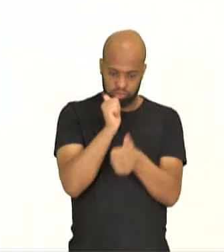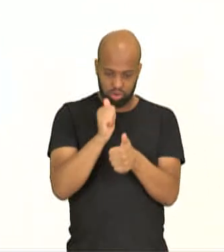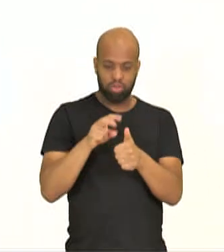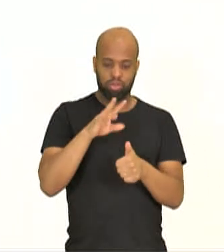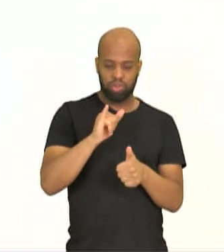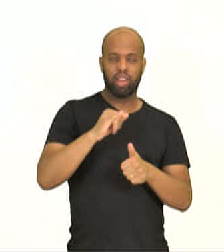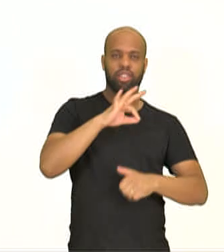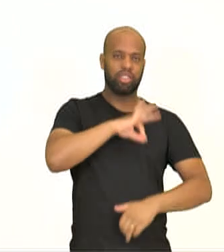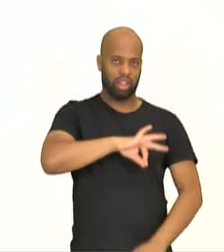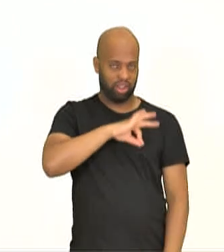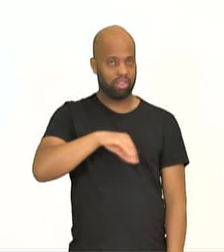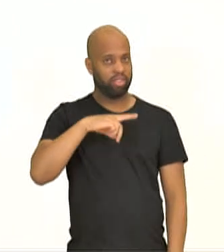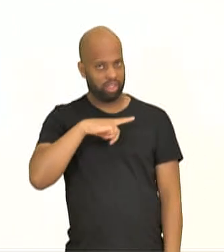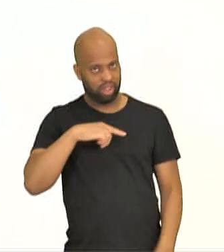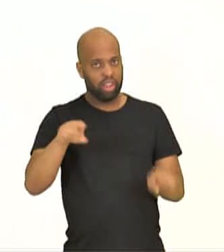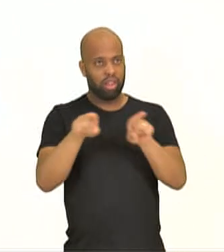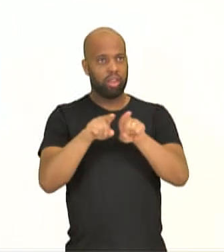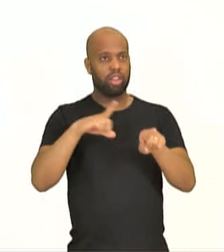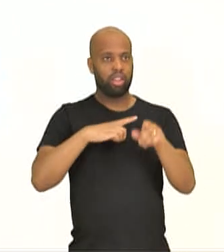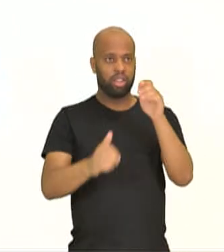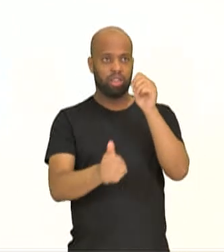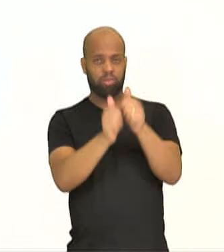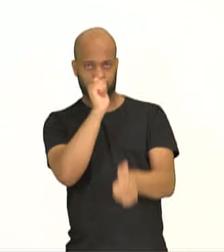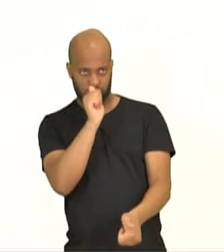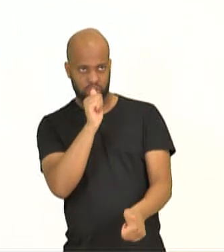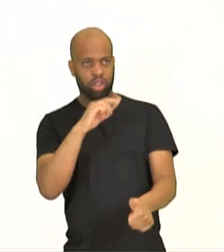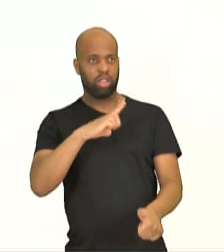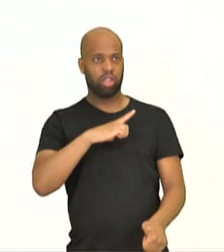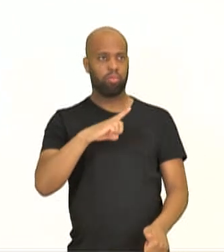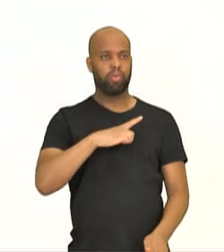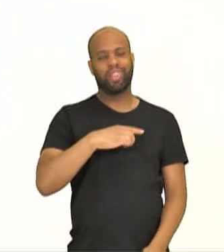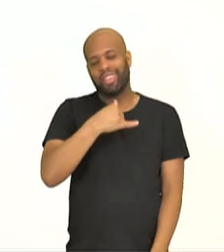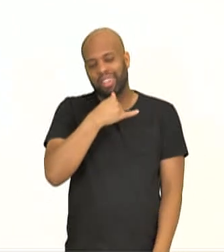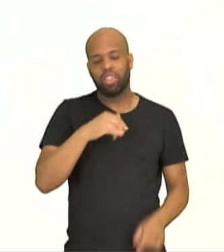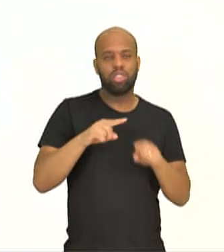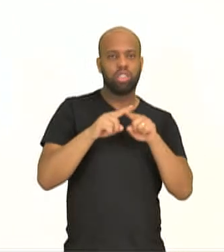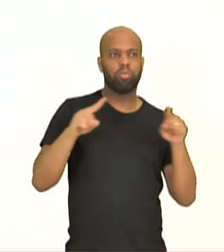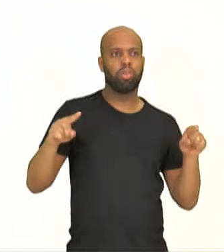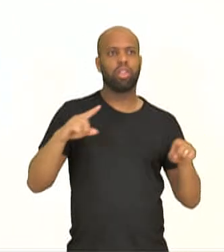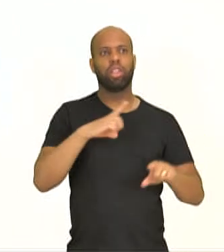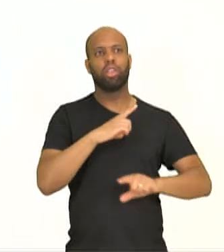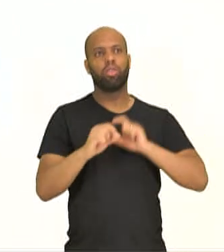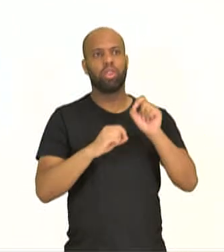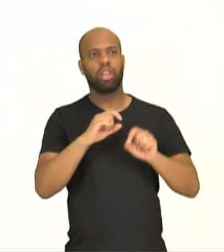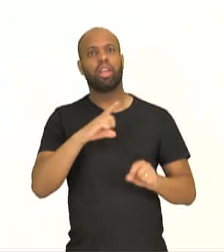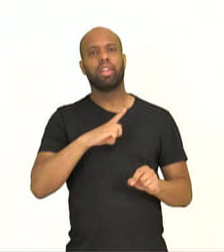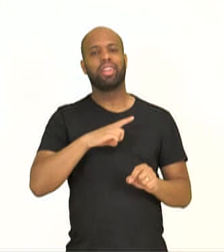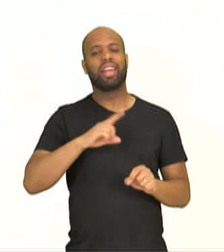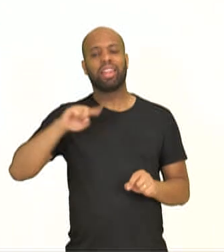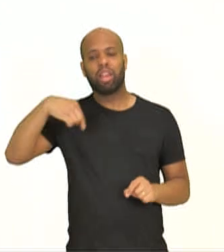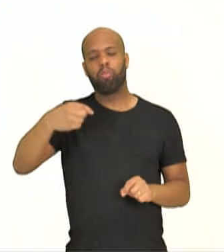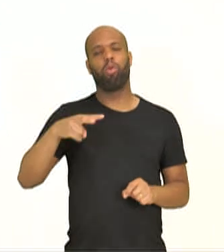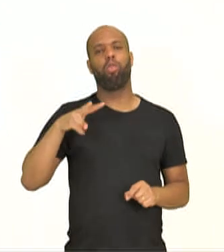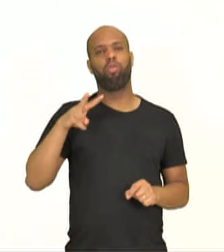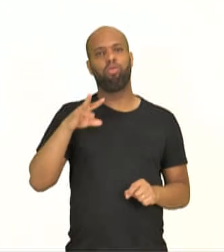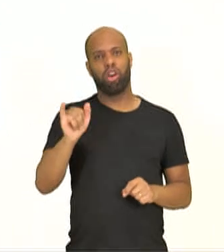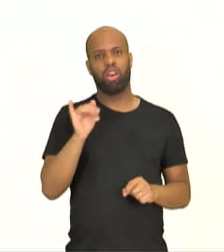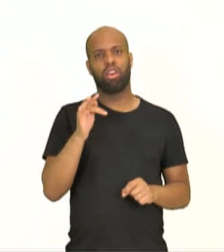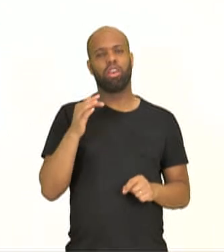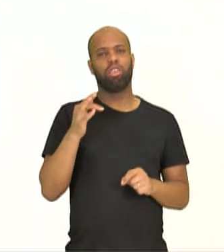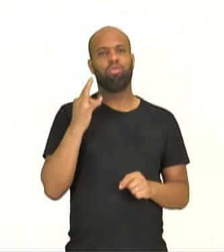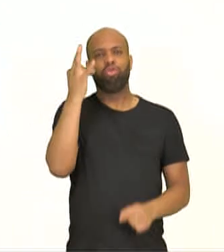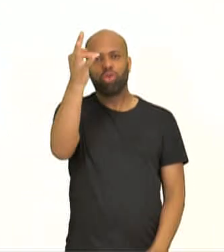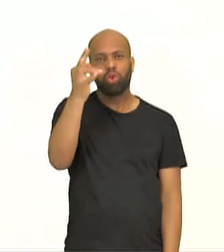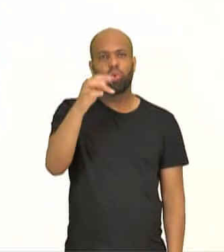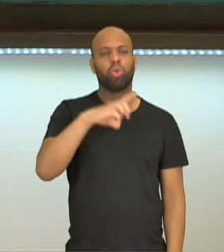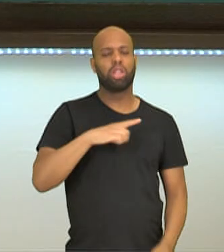jogar. E no esporte de alto rendimento, infelizmente, ele acaba acarretando muitas lesões pelo desgaste desse